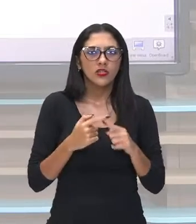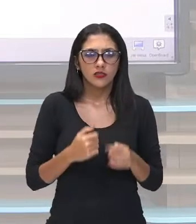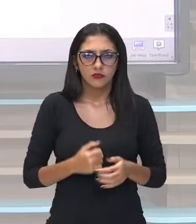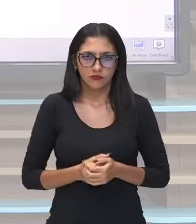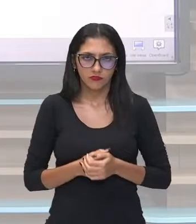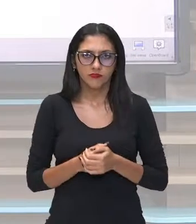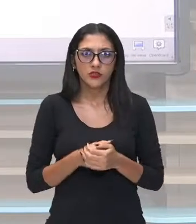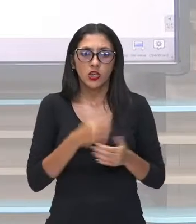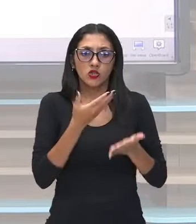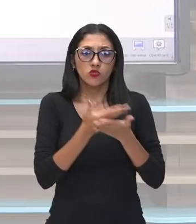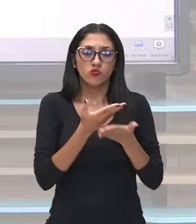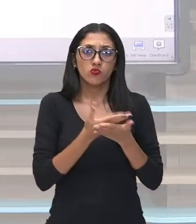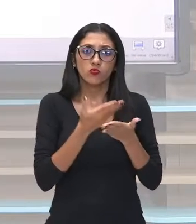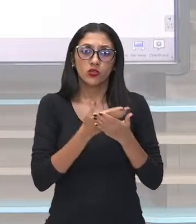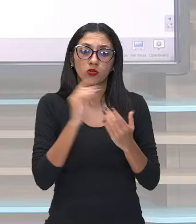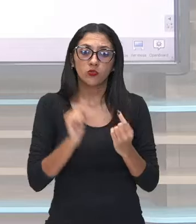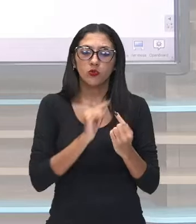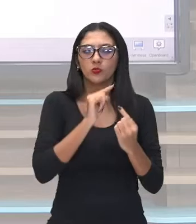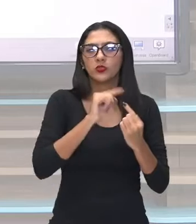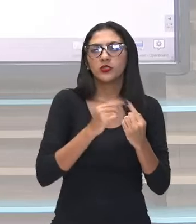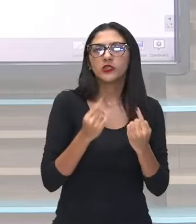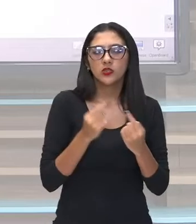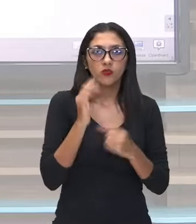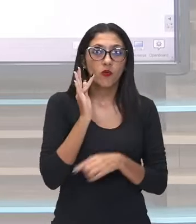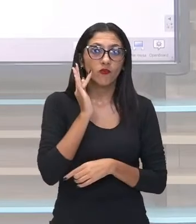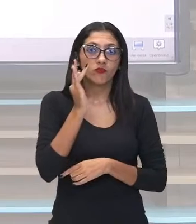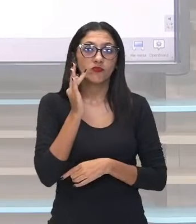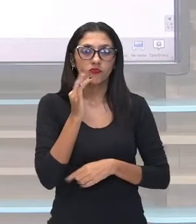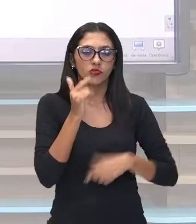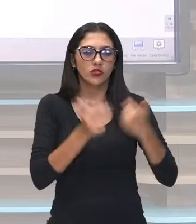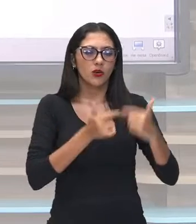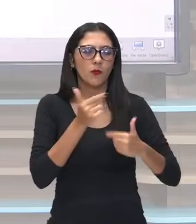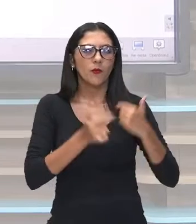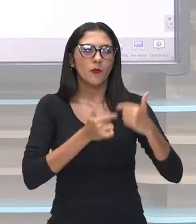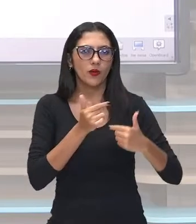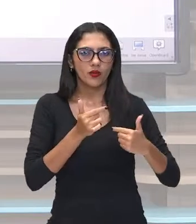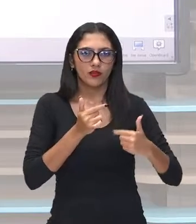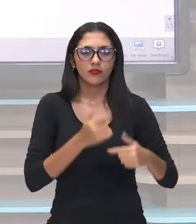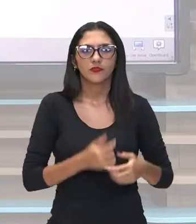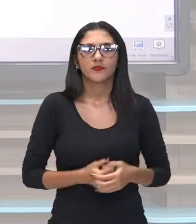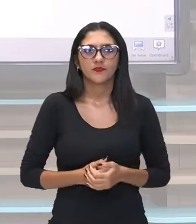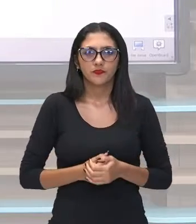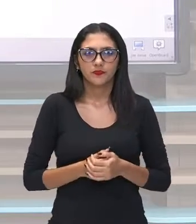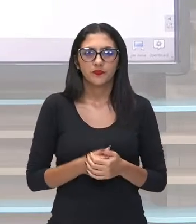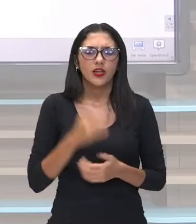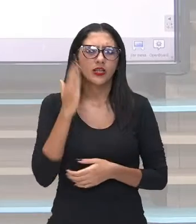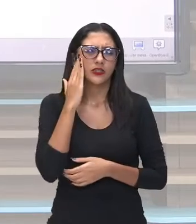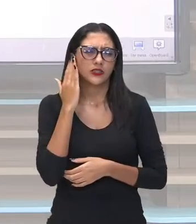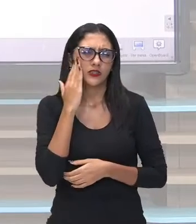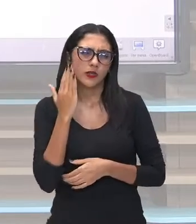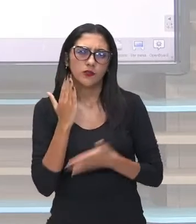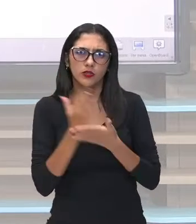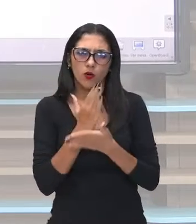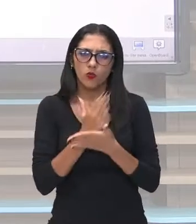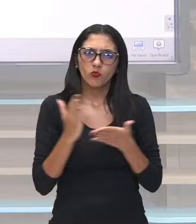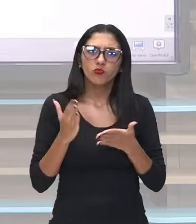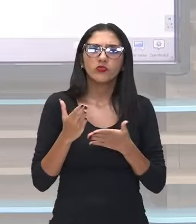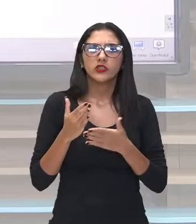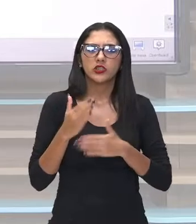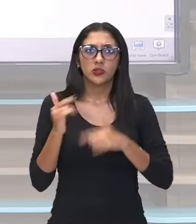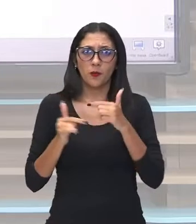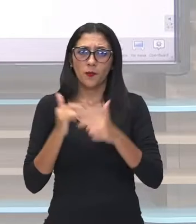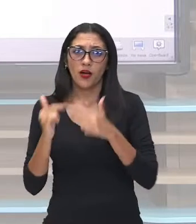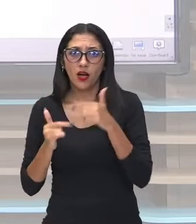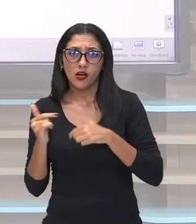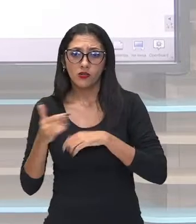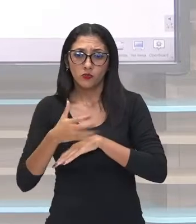emprego, né? Porque eu sei que o emprego ele vai exigir uma entrevista.